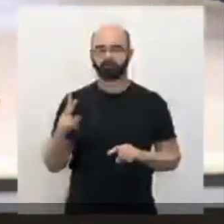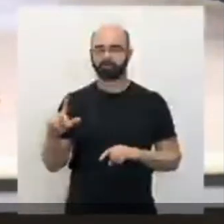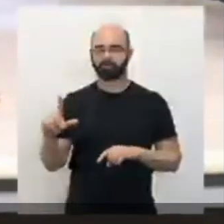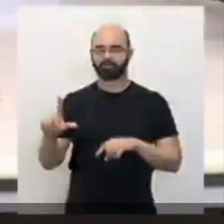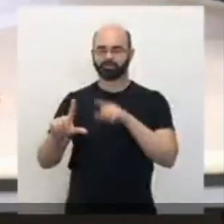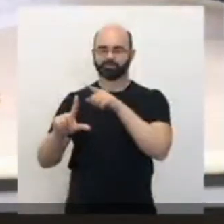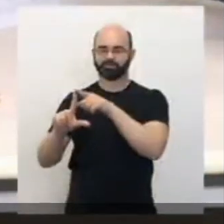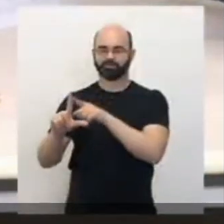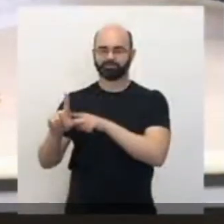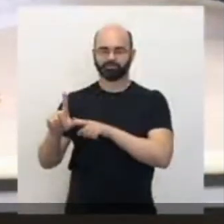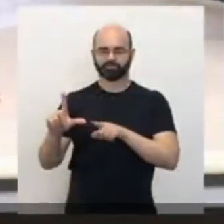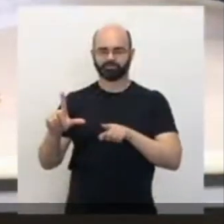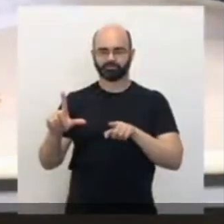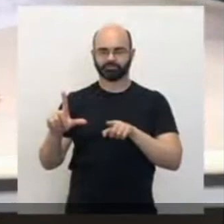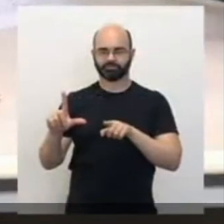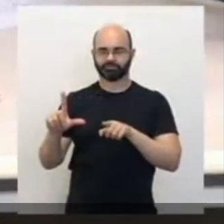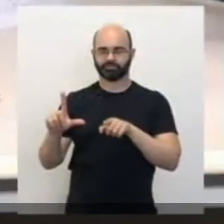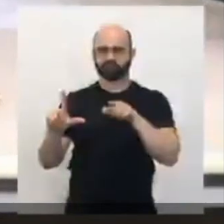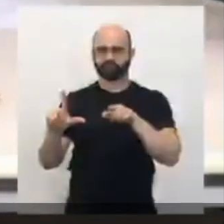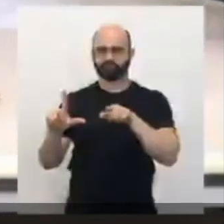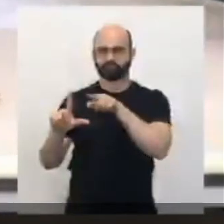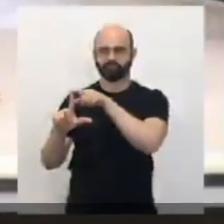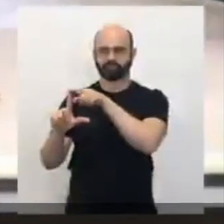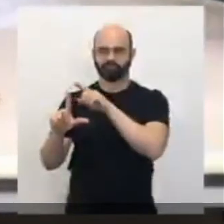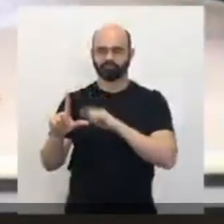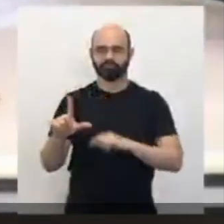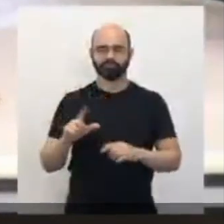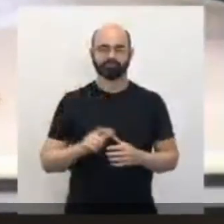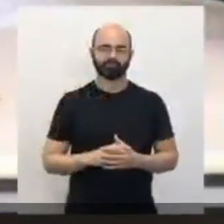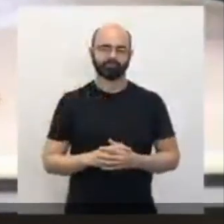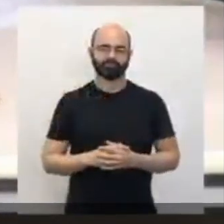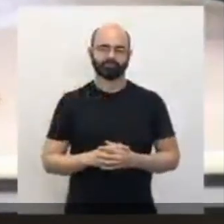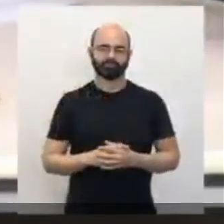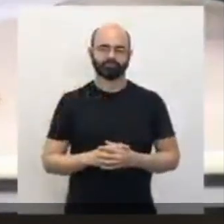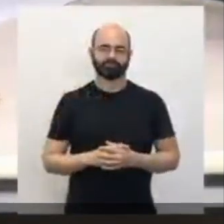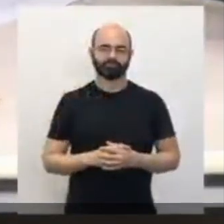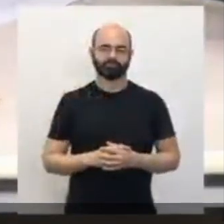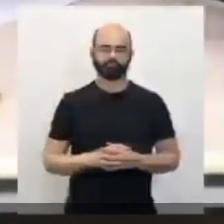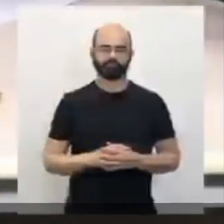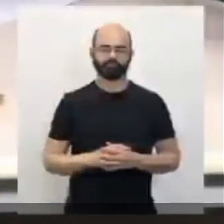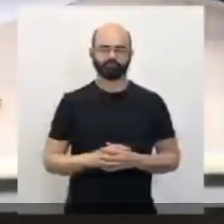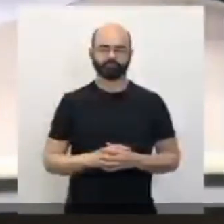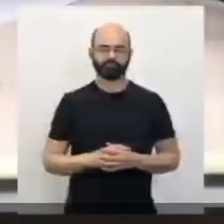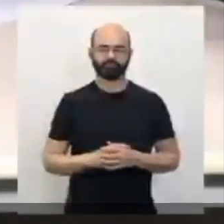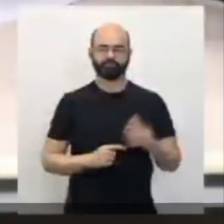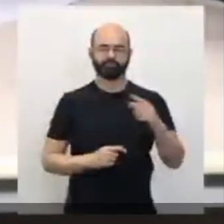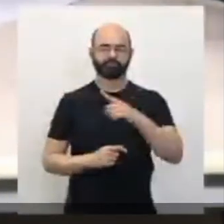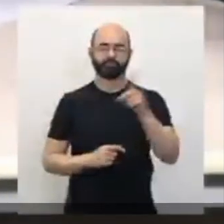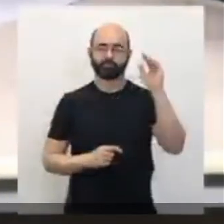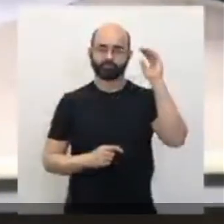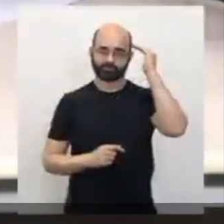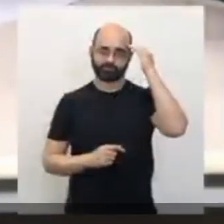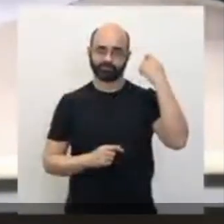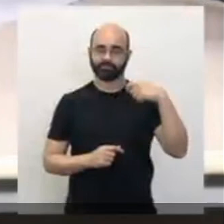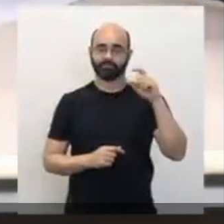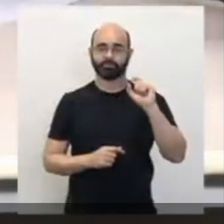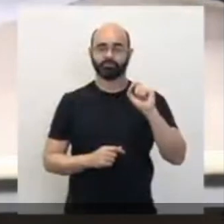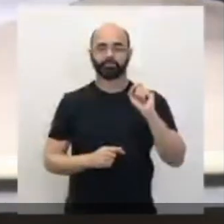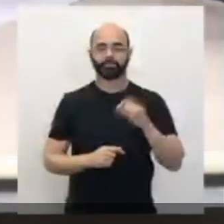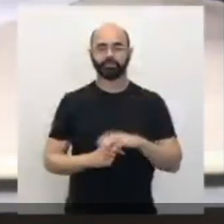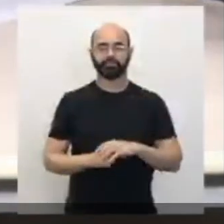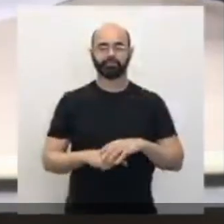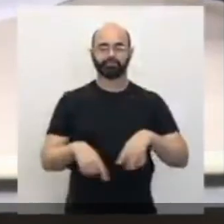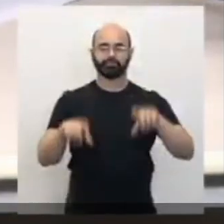dois trapézios, né? Trapézios. Então eu tenho dois trapézios aqui. O que vocês têm que entender aí por enquanto? Então esse retângulo